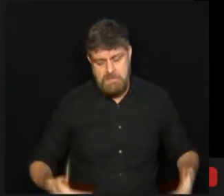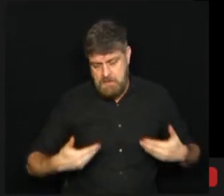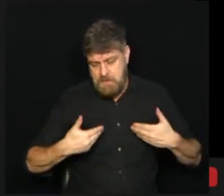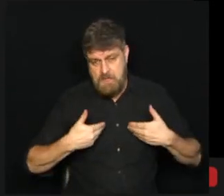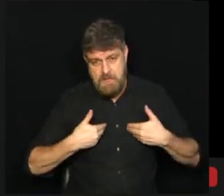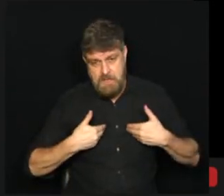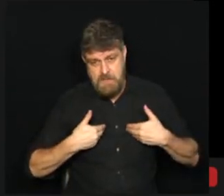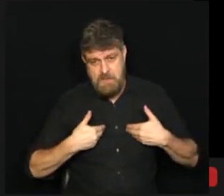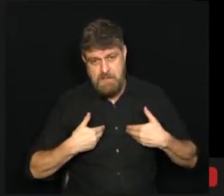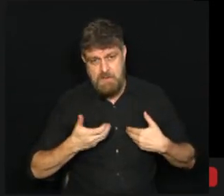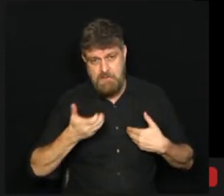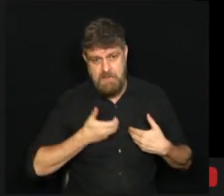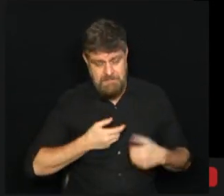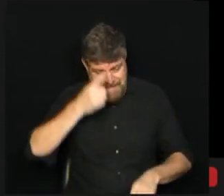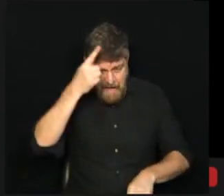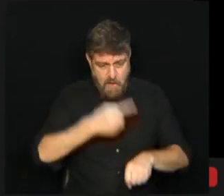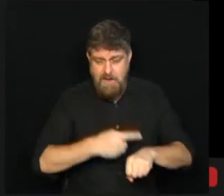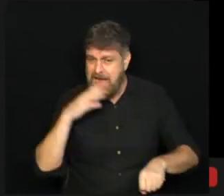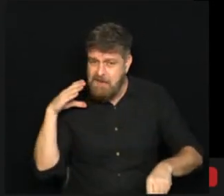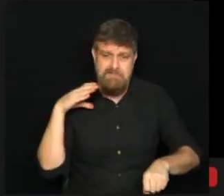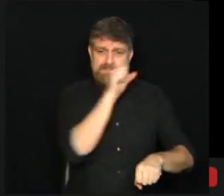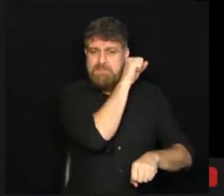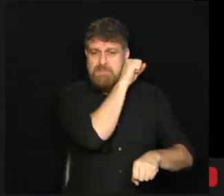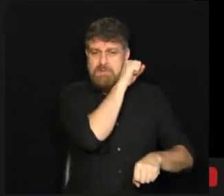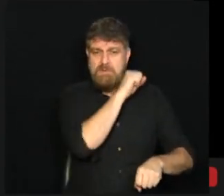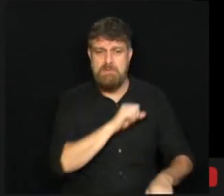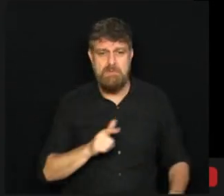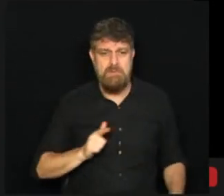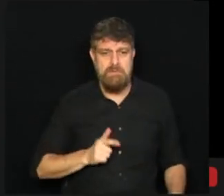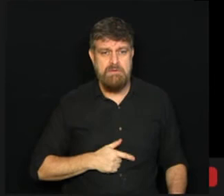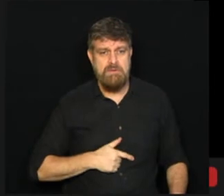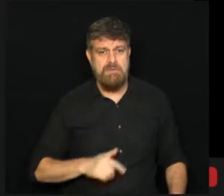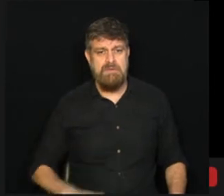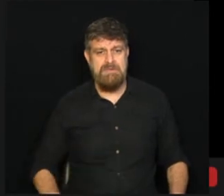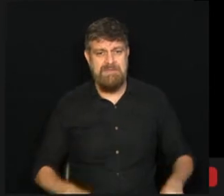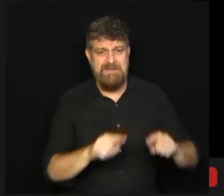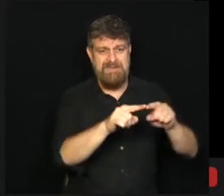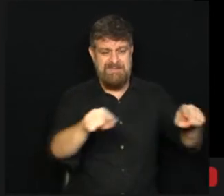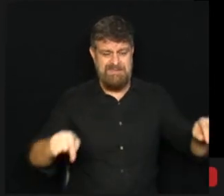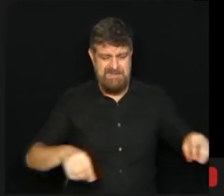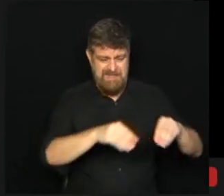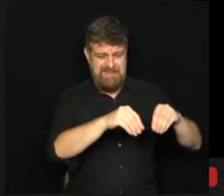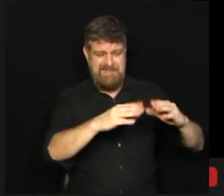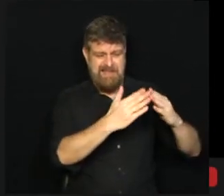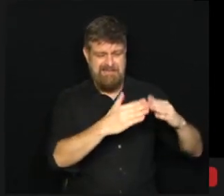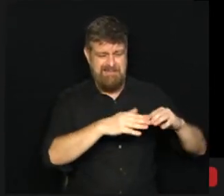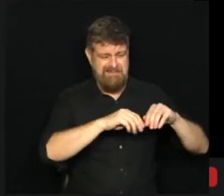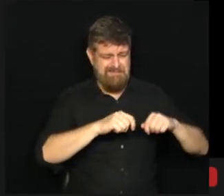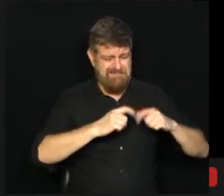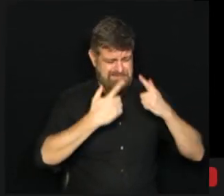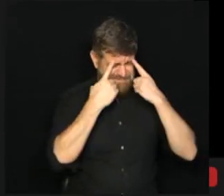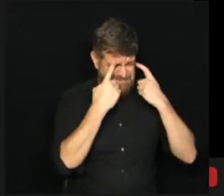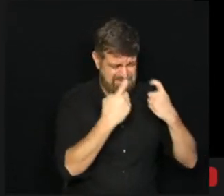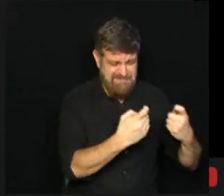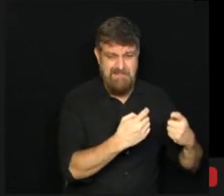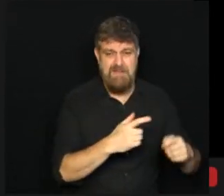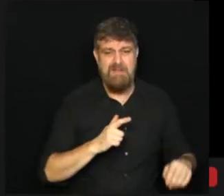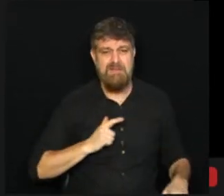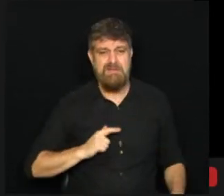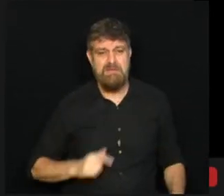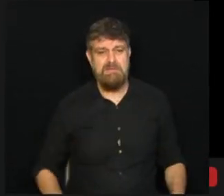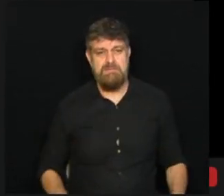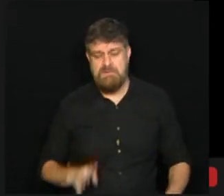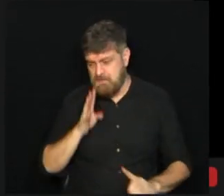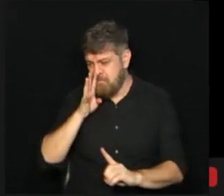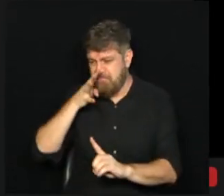Tanto para as emergências, né? As desocupações de terra que são feitas de maneira violenta, as abordagens